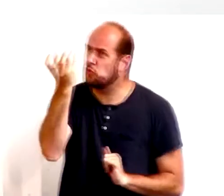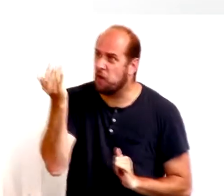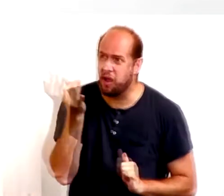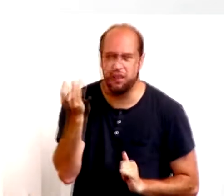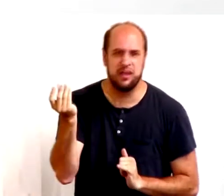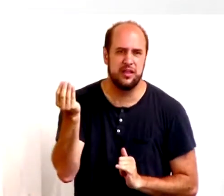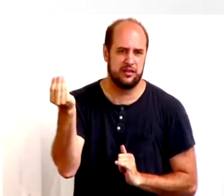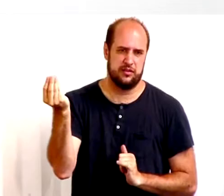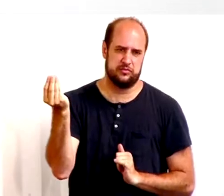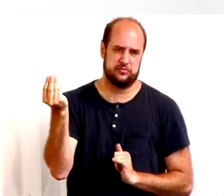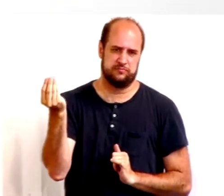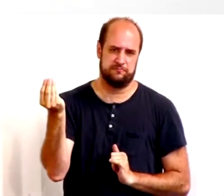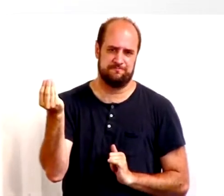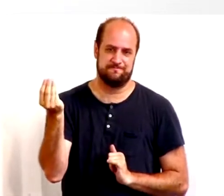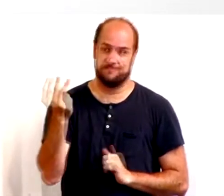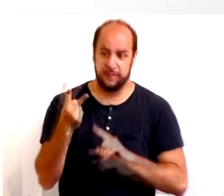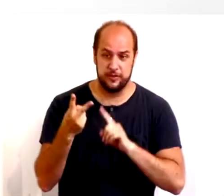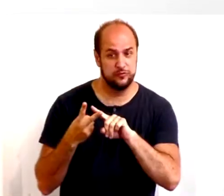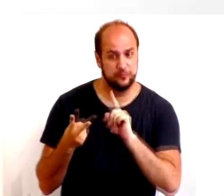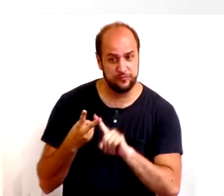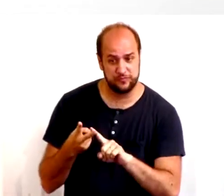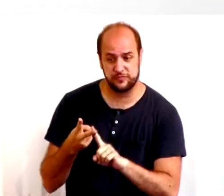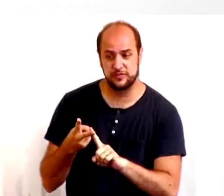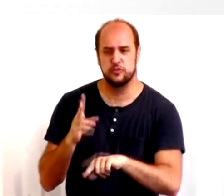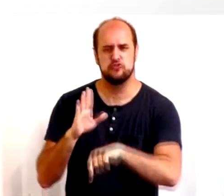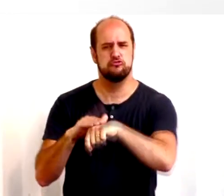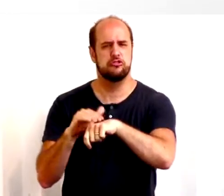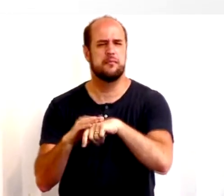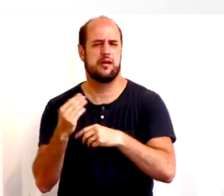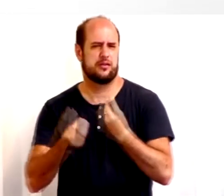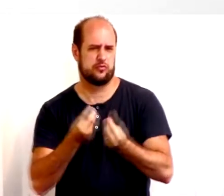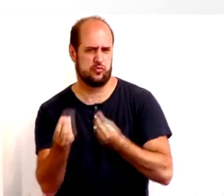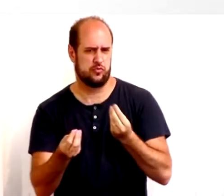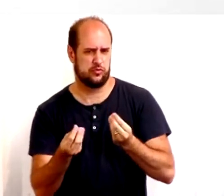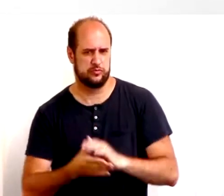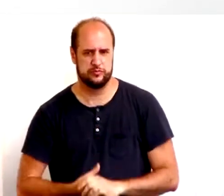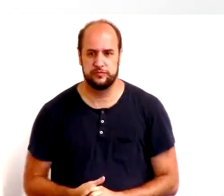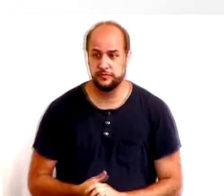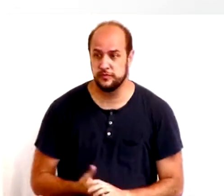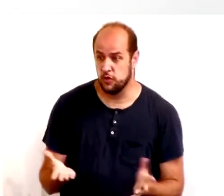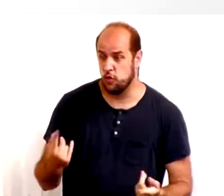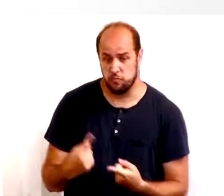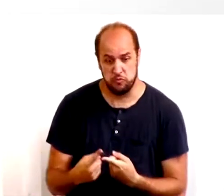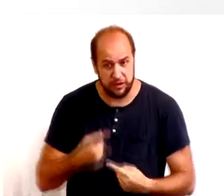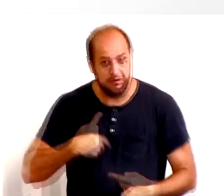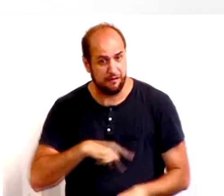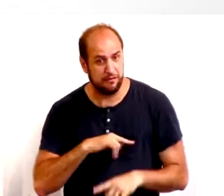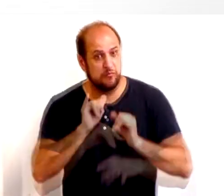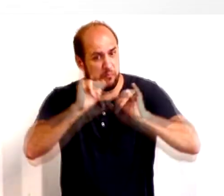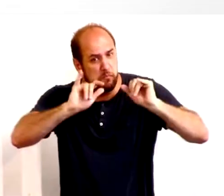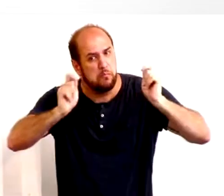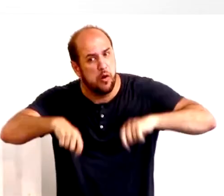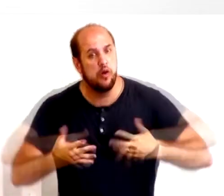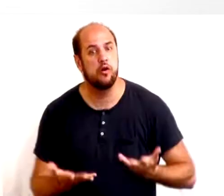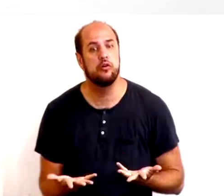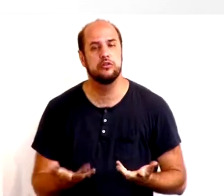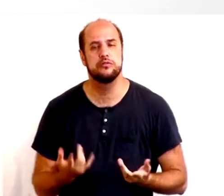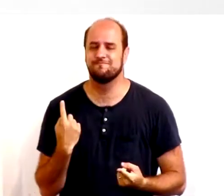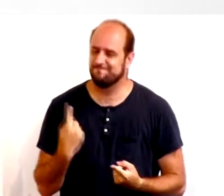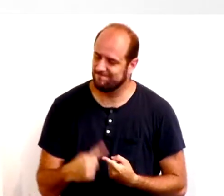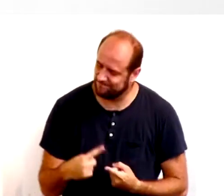depois em proclamar o que é um chamado. Sabe por que nós podemos proclamar o que é um chamado? Porque